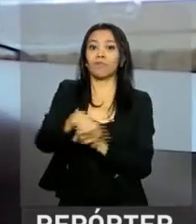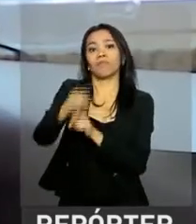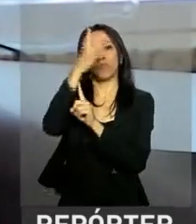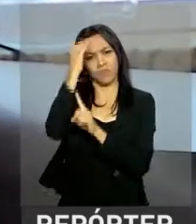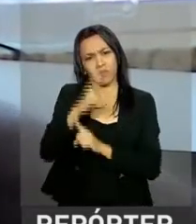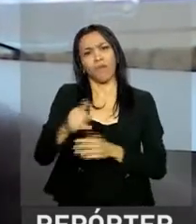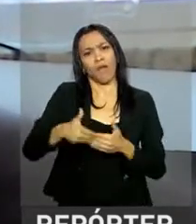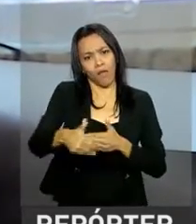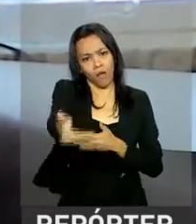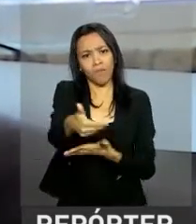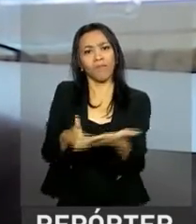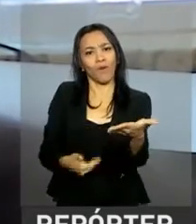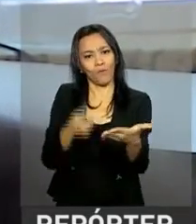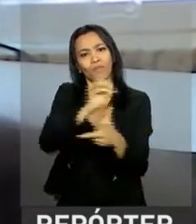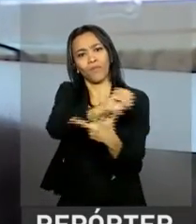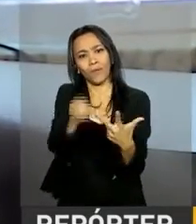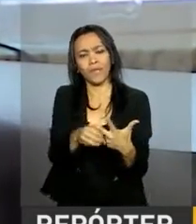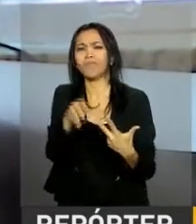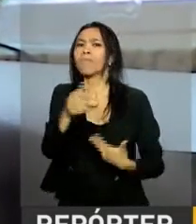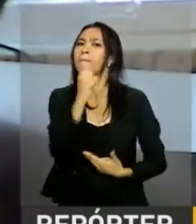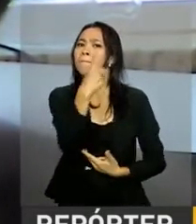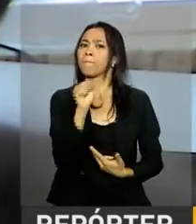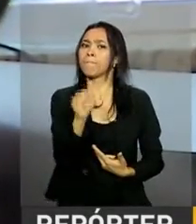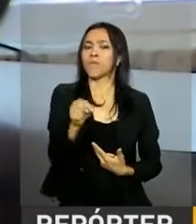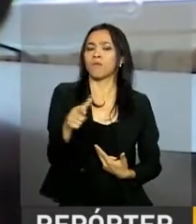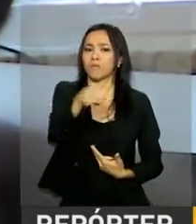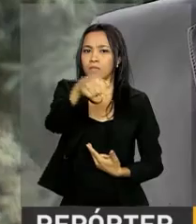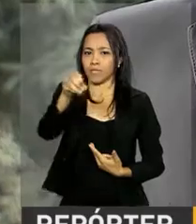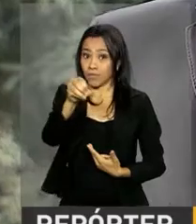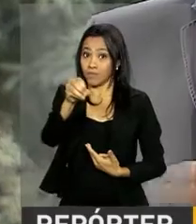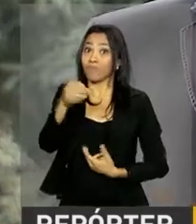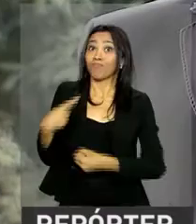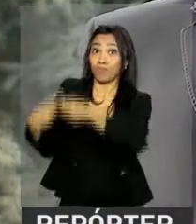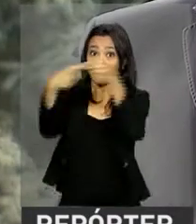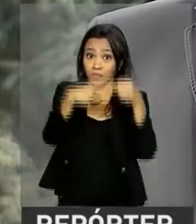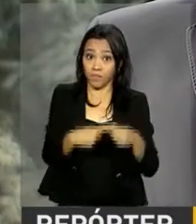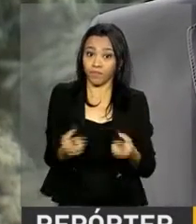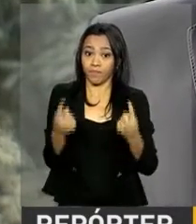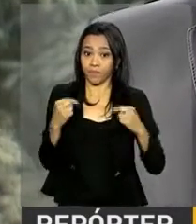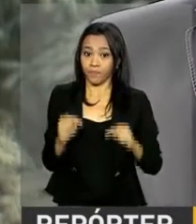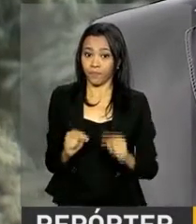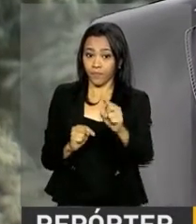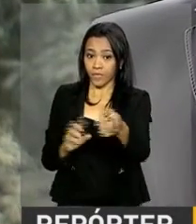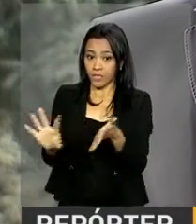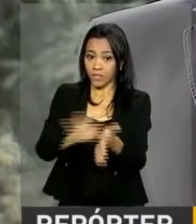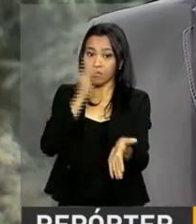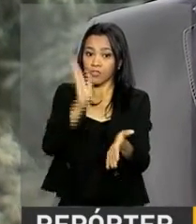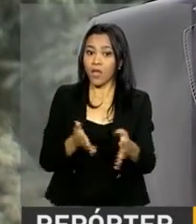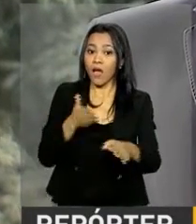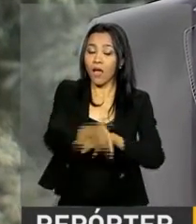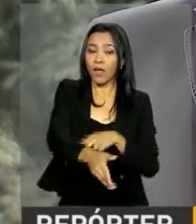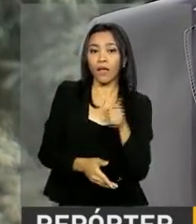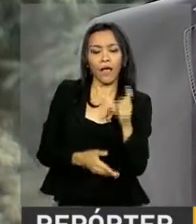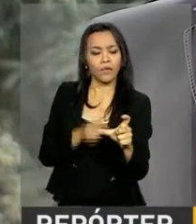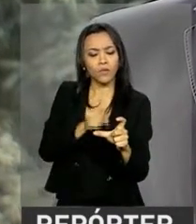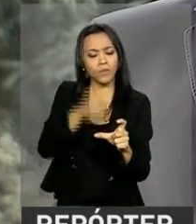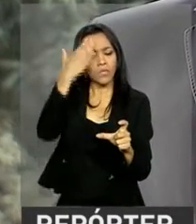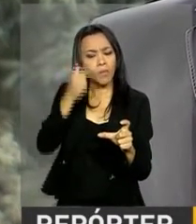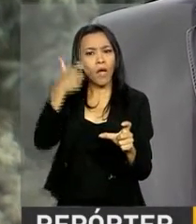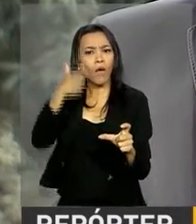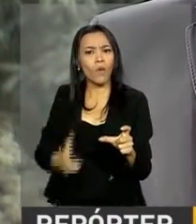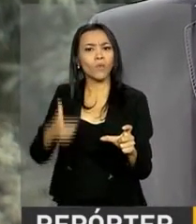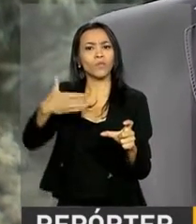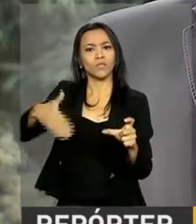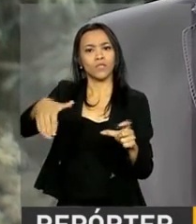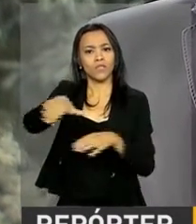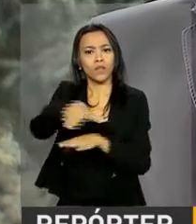fazer a prova do enem cerca de 1.700 municípios e os inscritos já podem acessar os cartões com endereço dos locais de